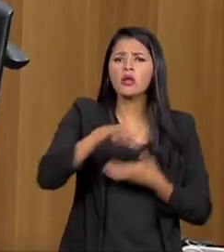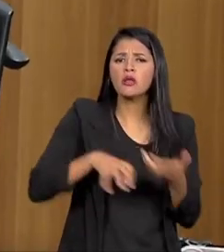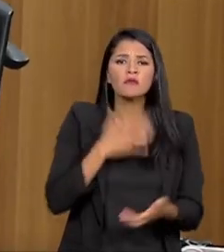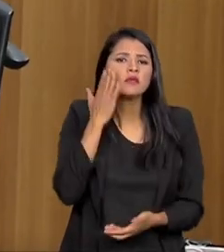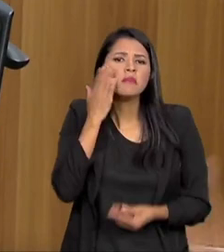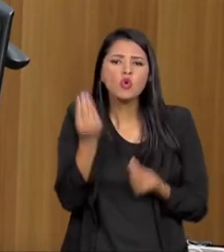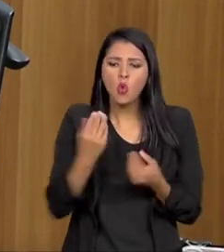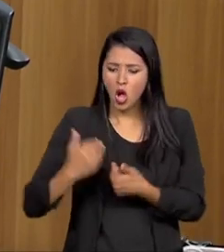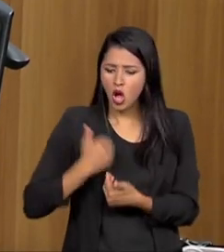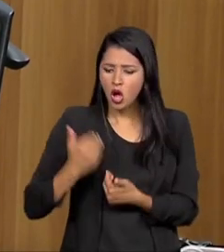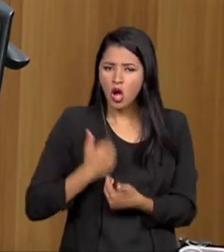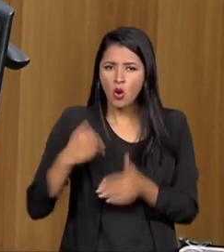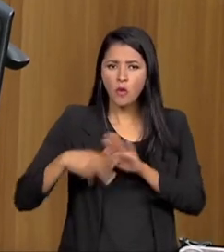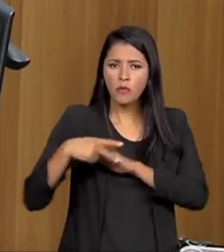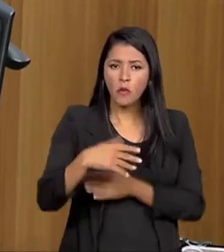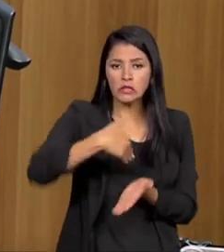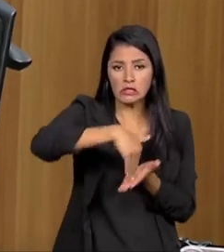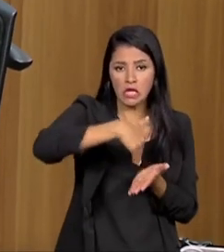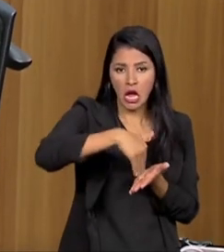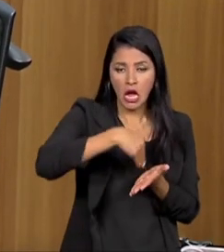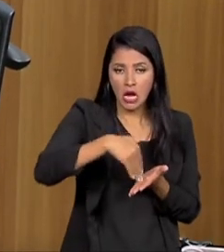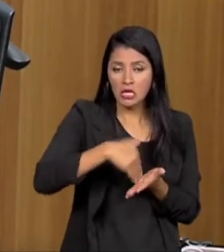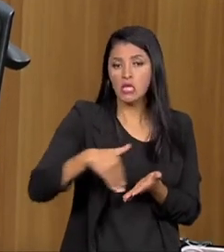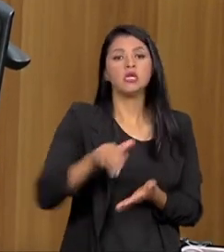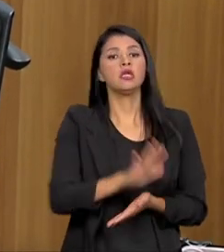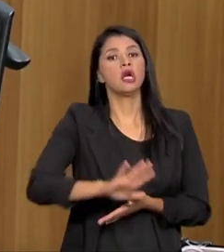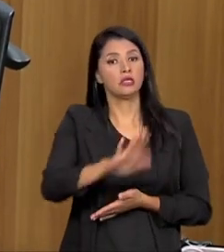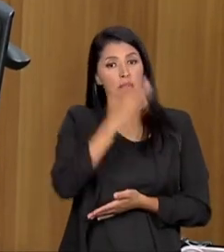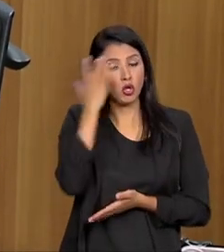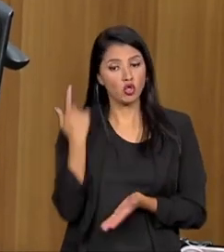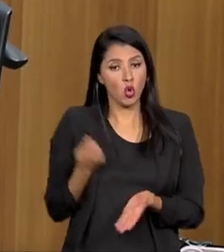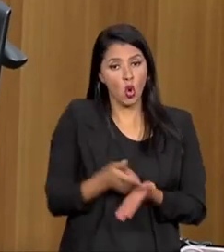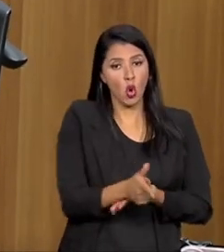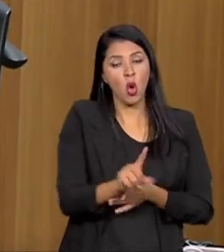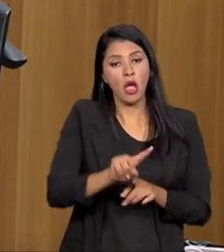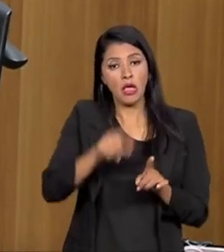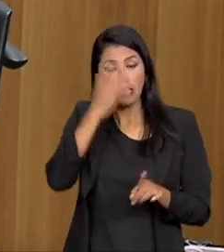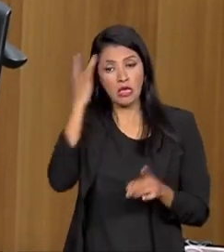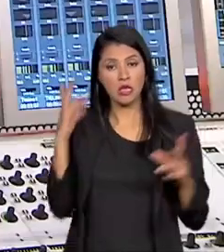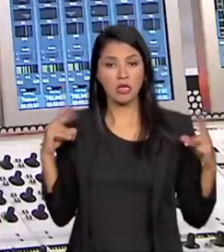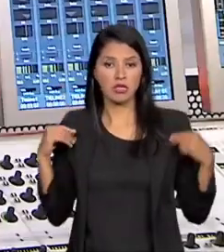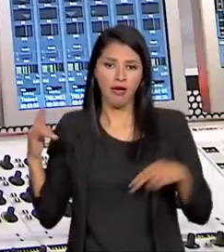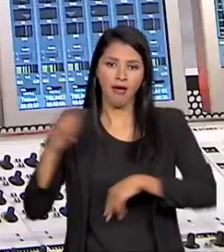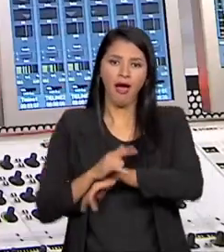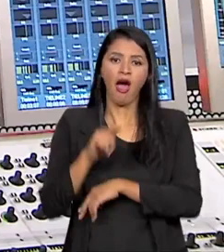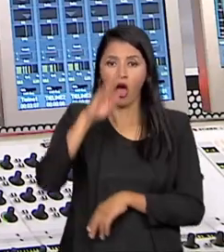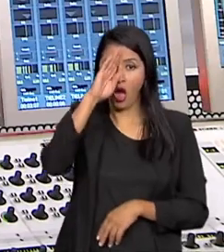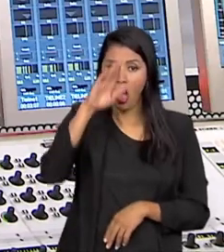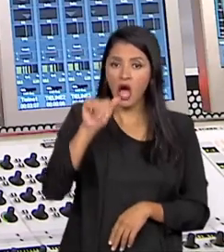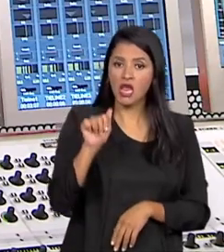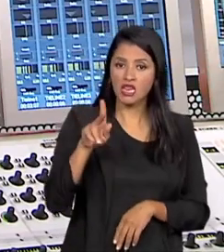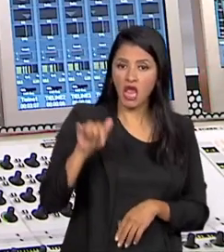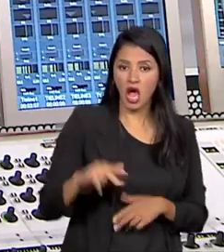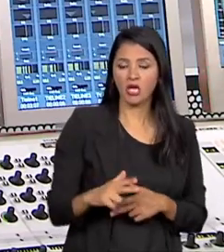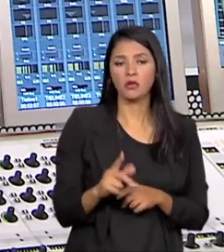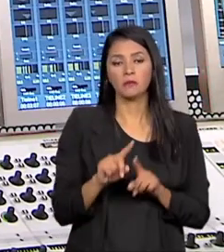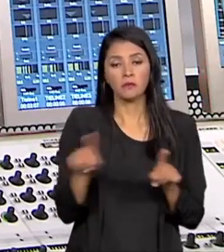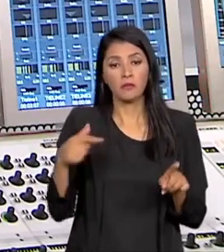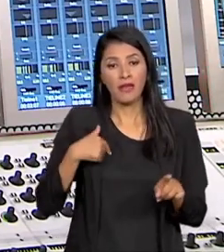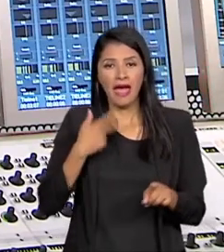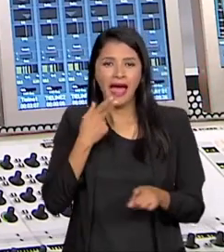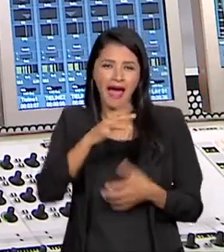são as orientações da secretaria nacional do Consumidor e da Agência Nacional de Aviação Civil apesar da greve dos